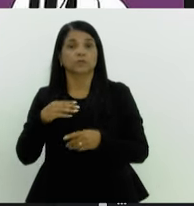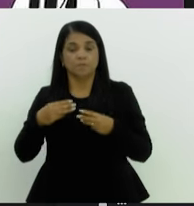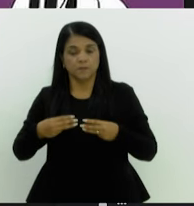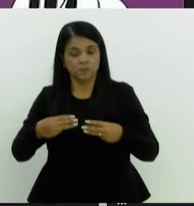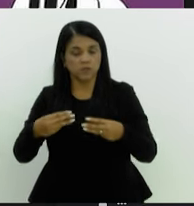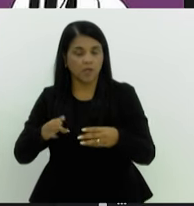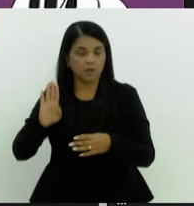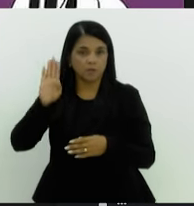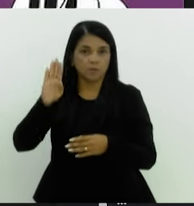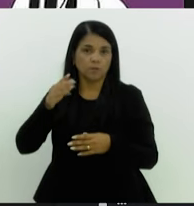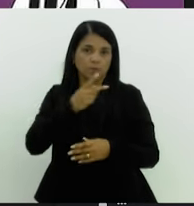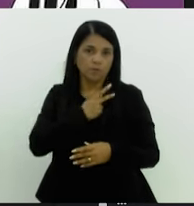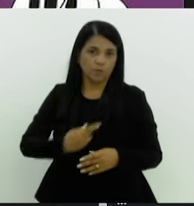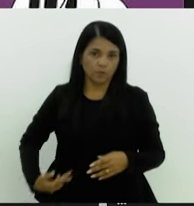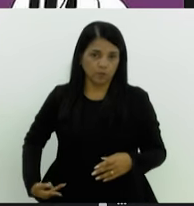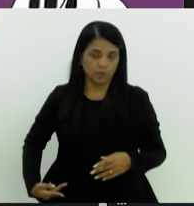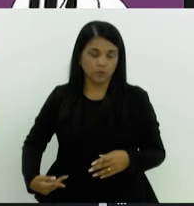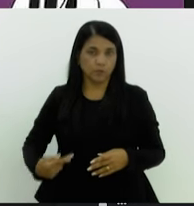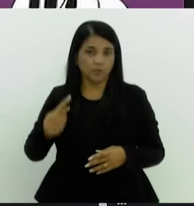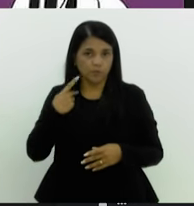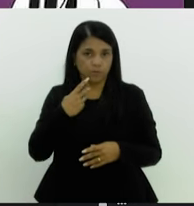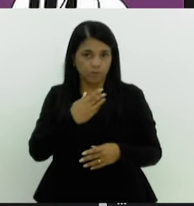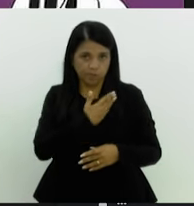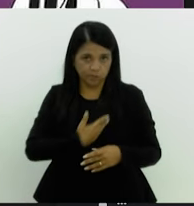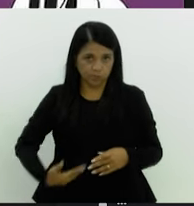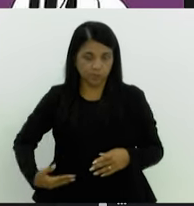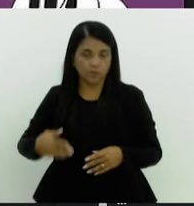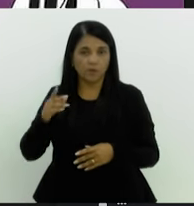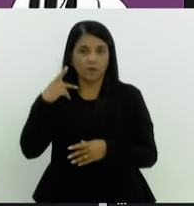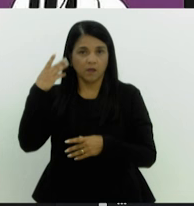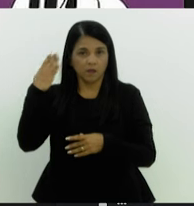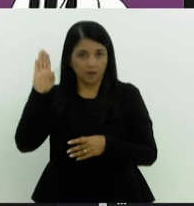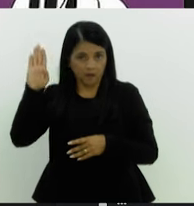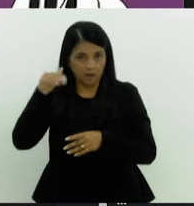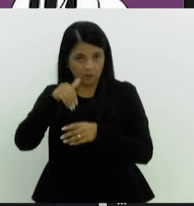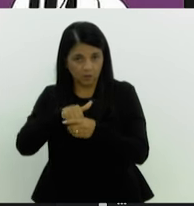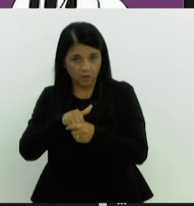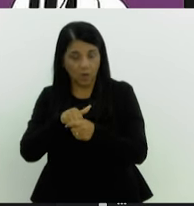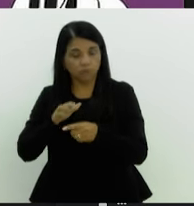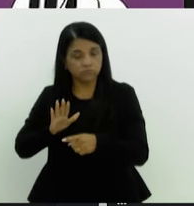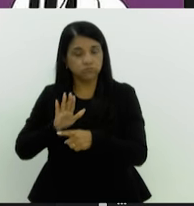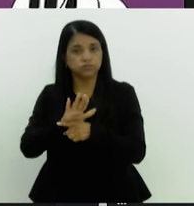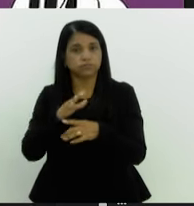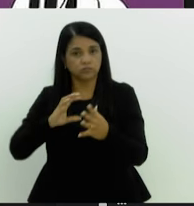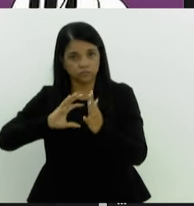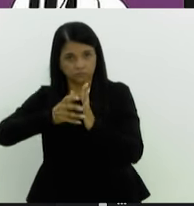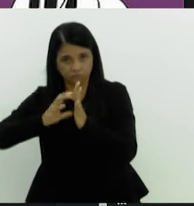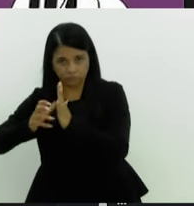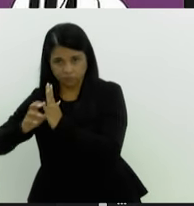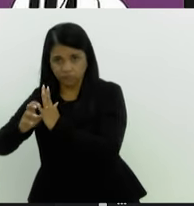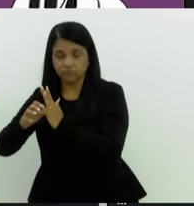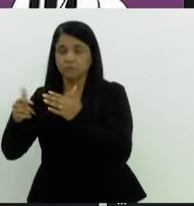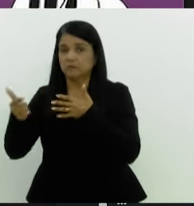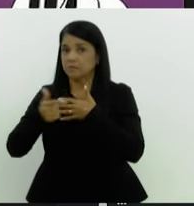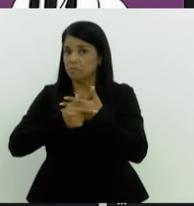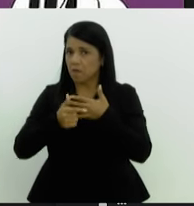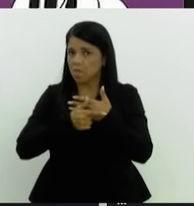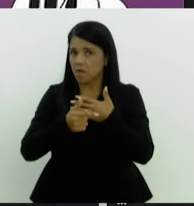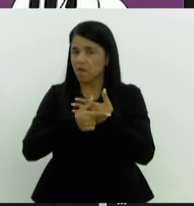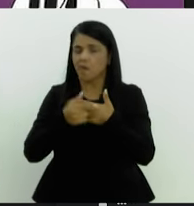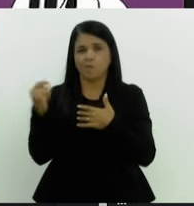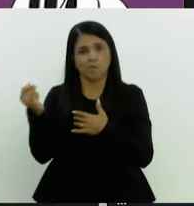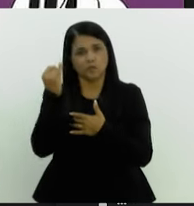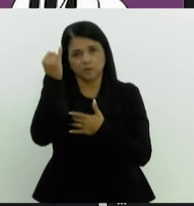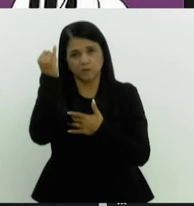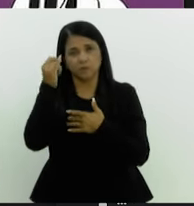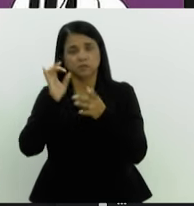temática e com o propósito de contribuir com os partidos políticos neste importante papel né de funcionamento da